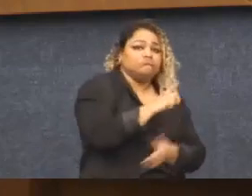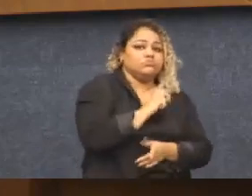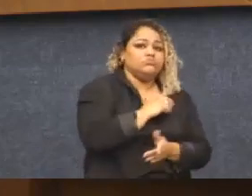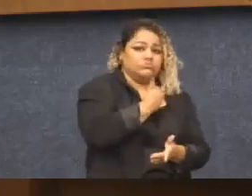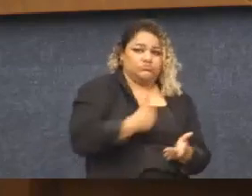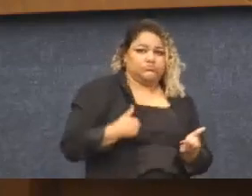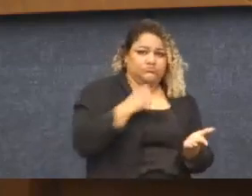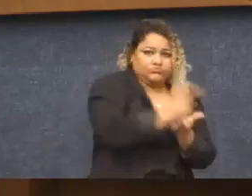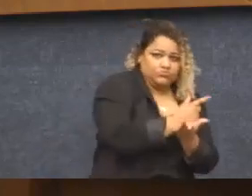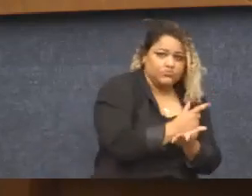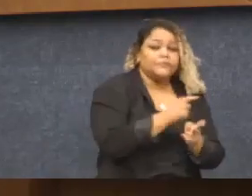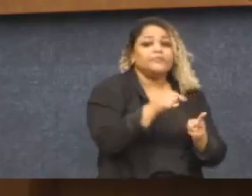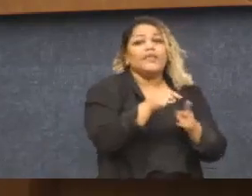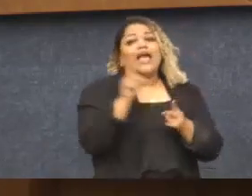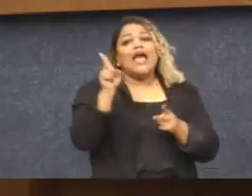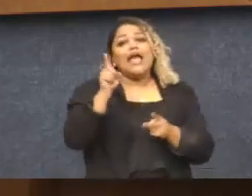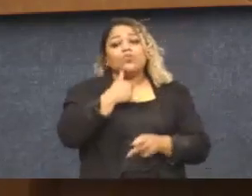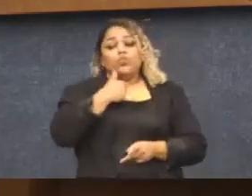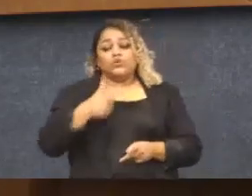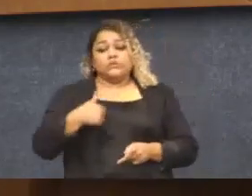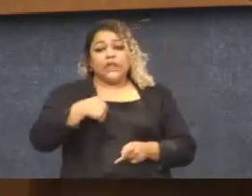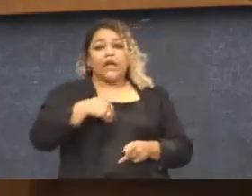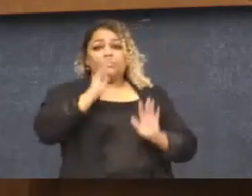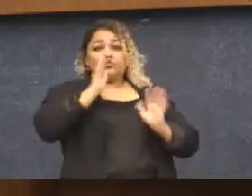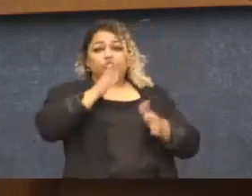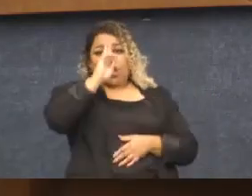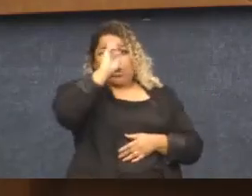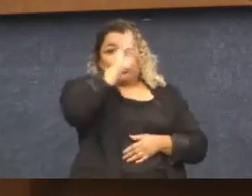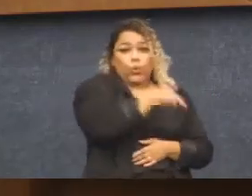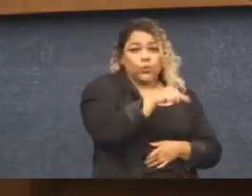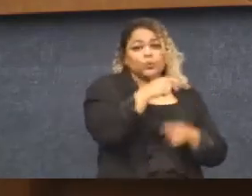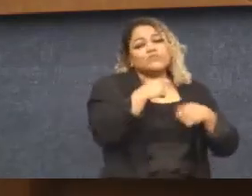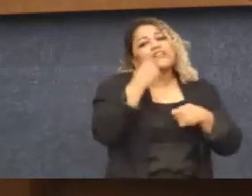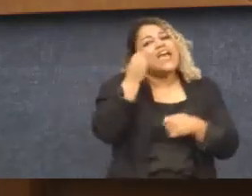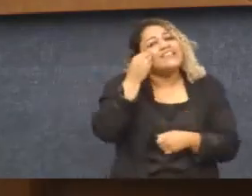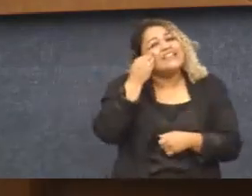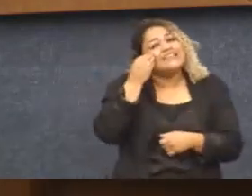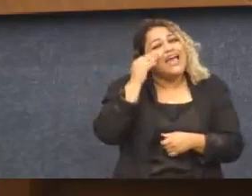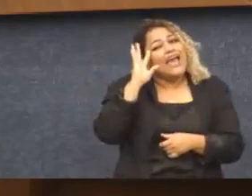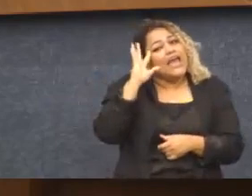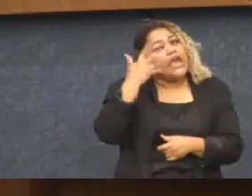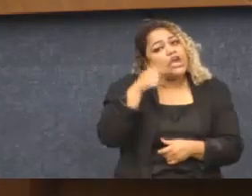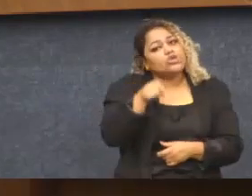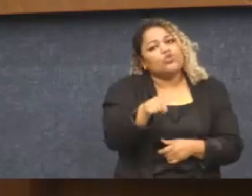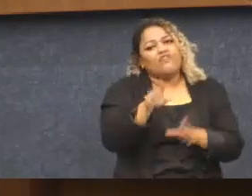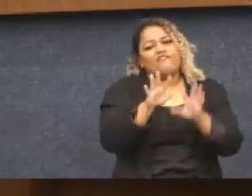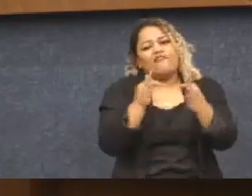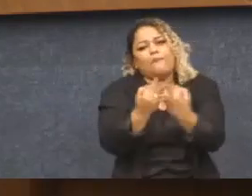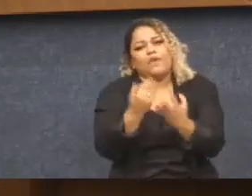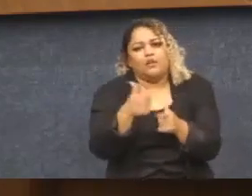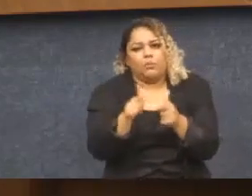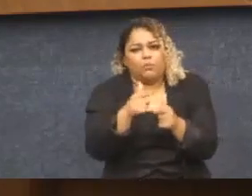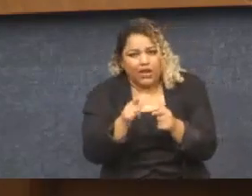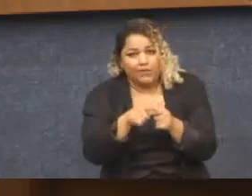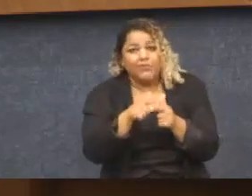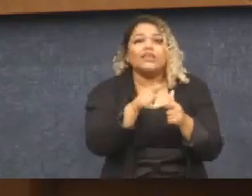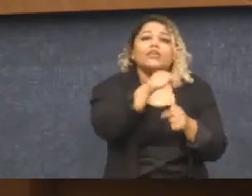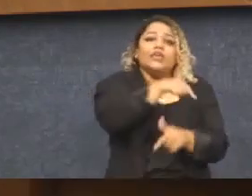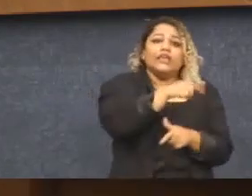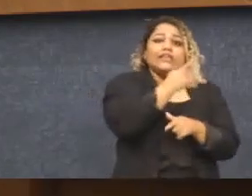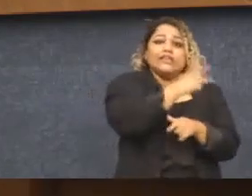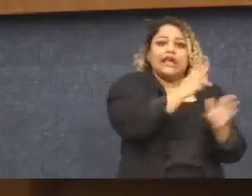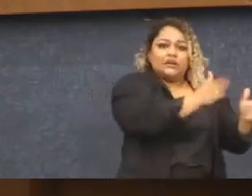desse terreno, ele precisava resolver a questão da família e precisava passar essa parte que era dele para a prefeitura fazer intervenções. E essa lei